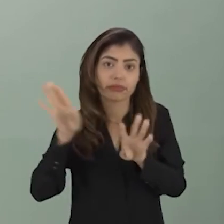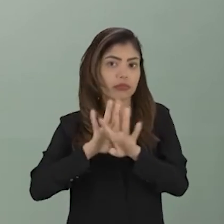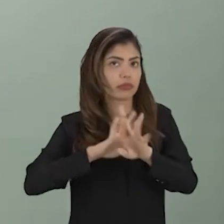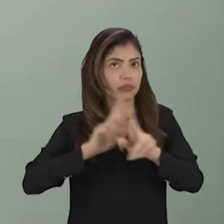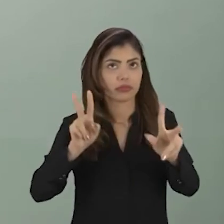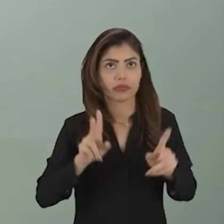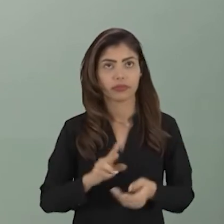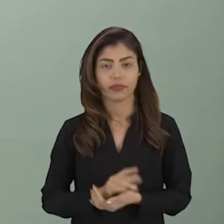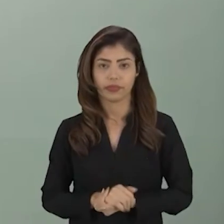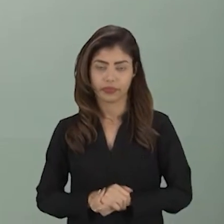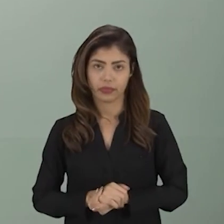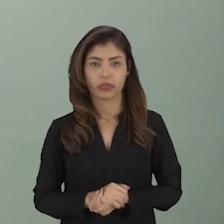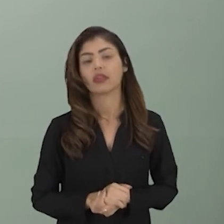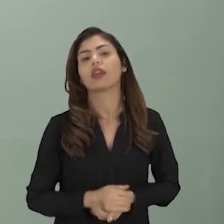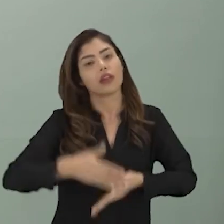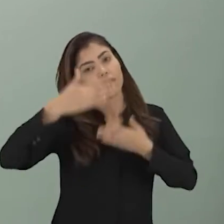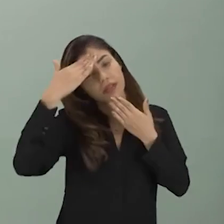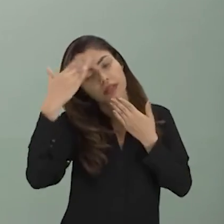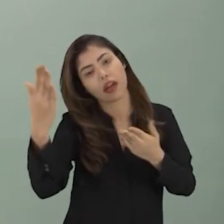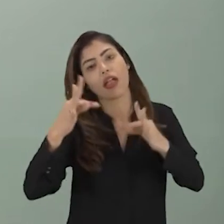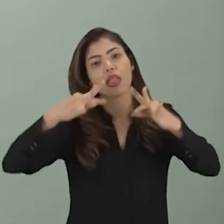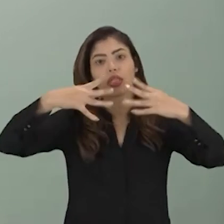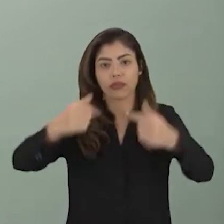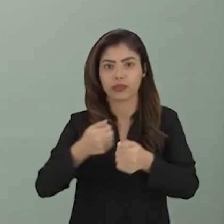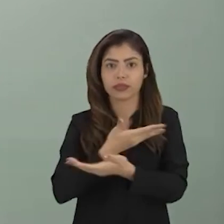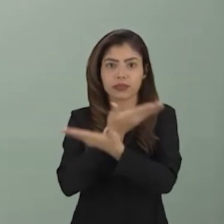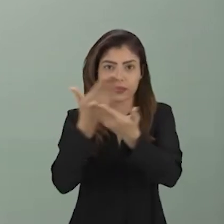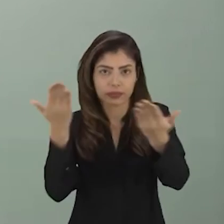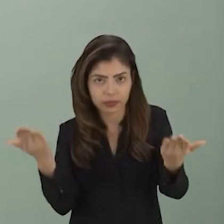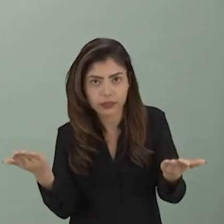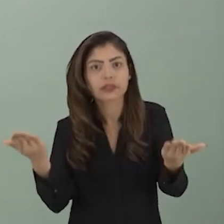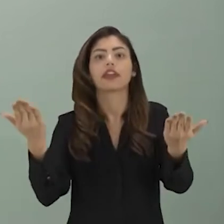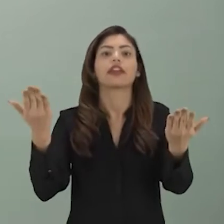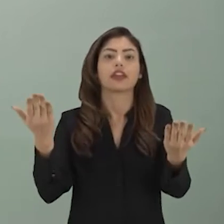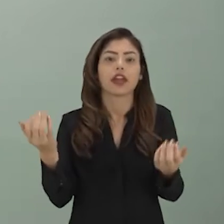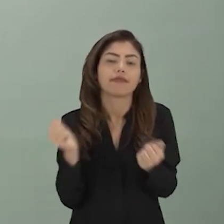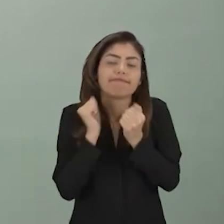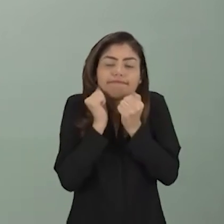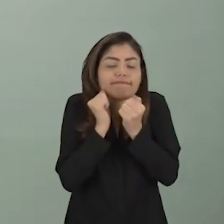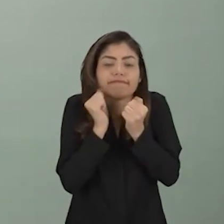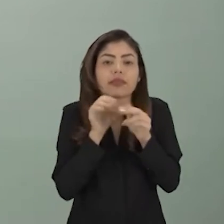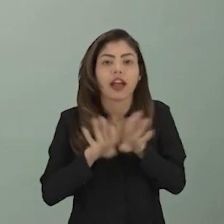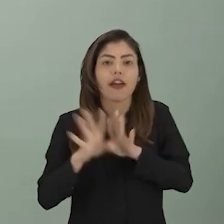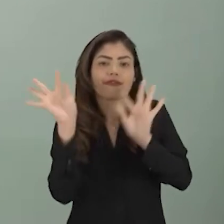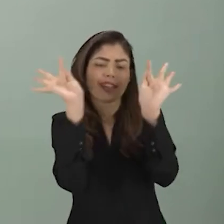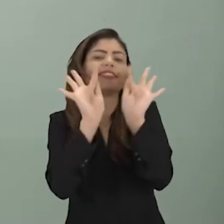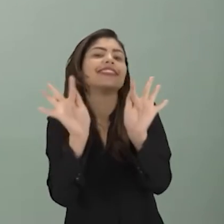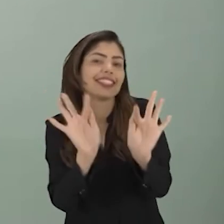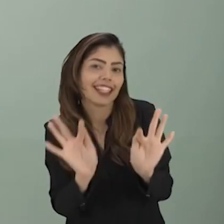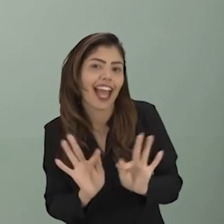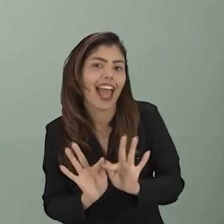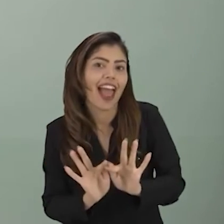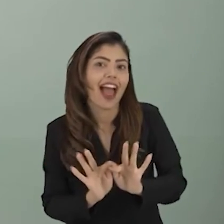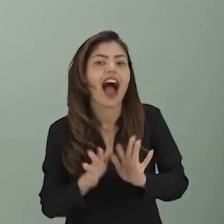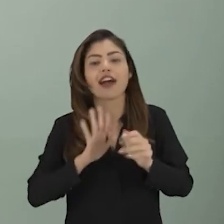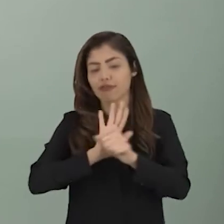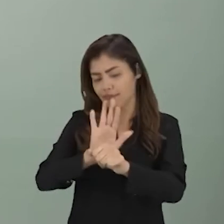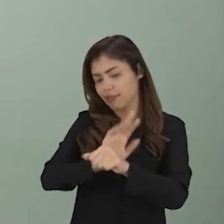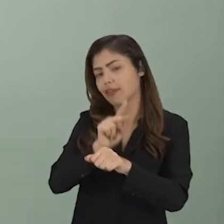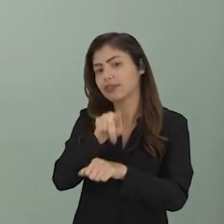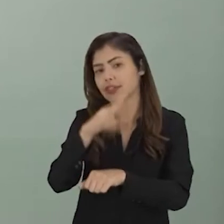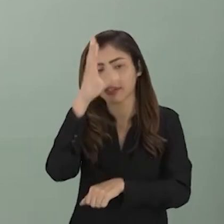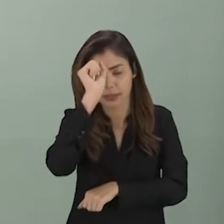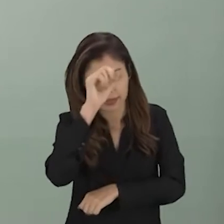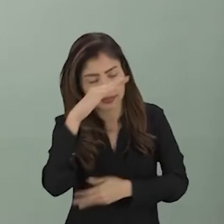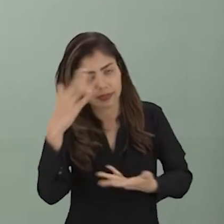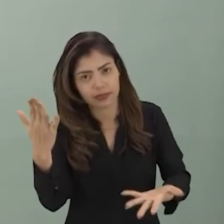adequada. Quero agradecer a todos vocês, tá? Com muito carinho. Fico muito feliz de poder contribuir um pouquinho com o